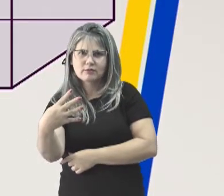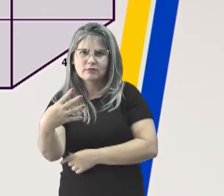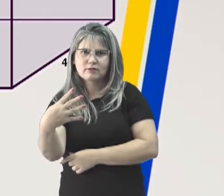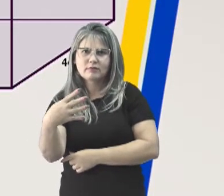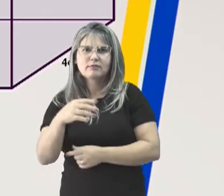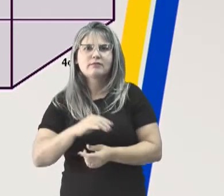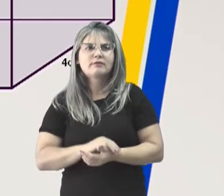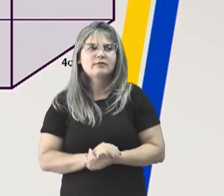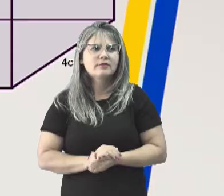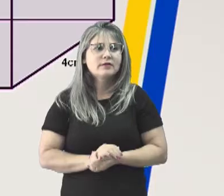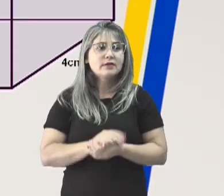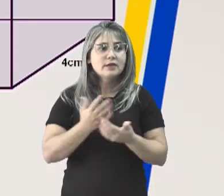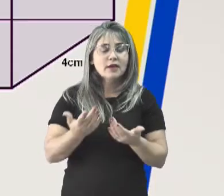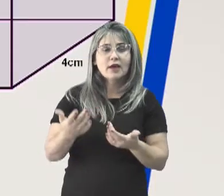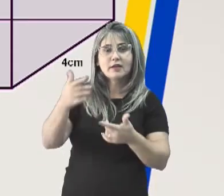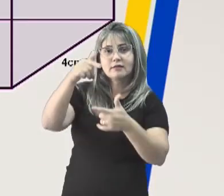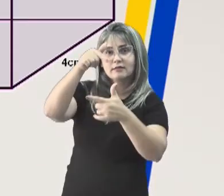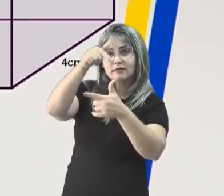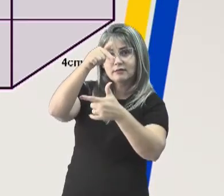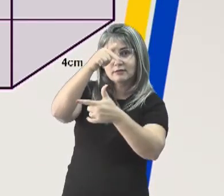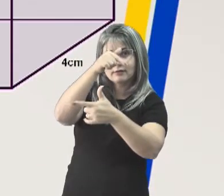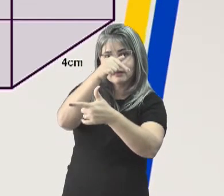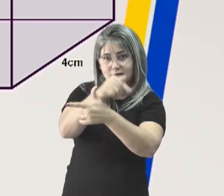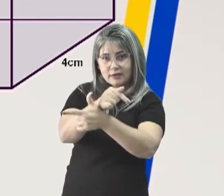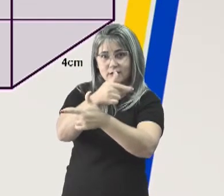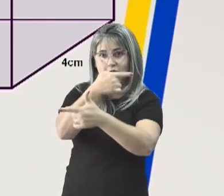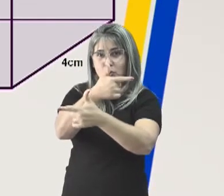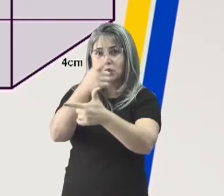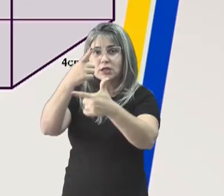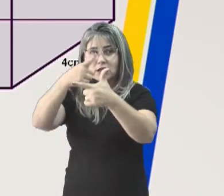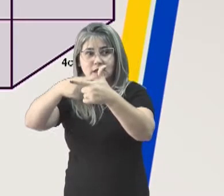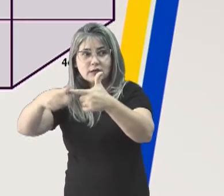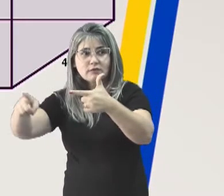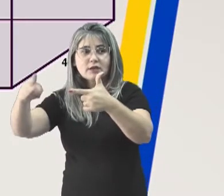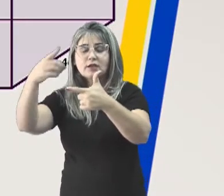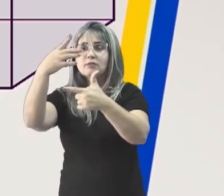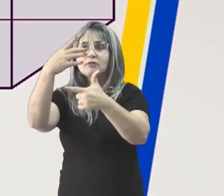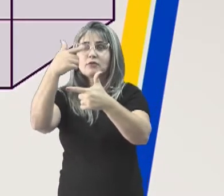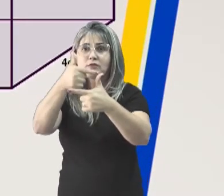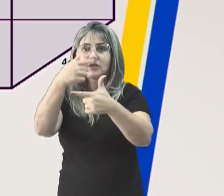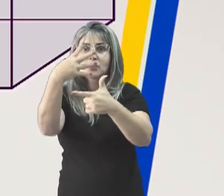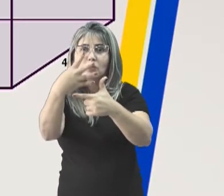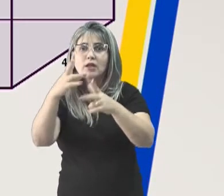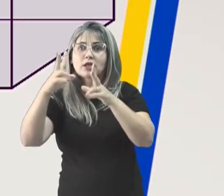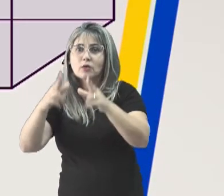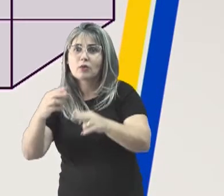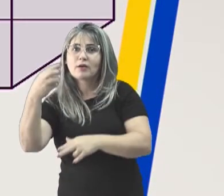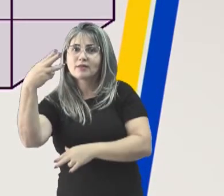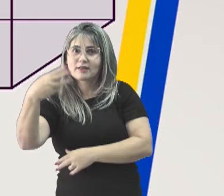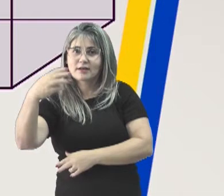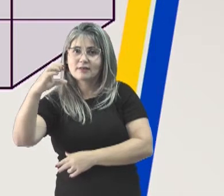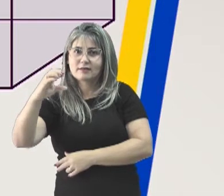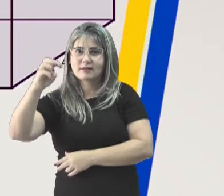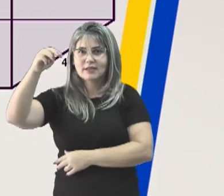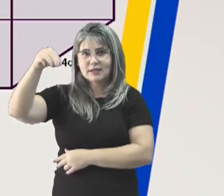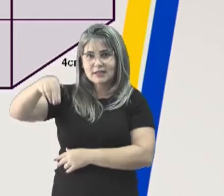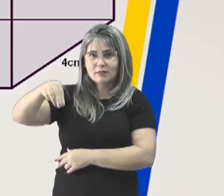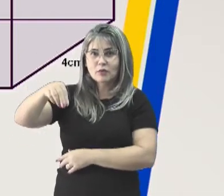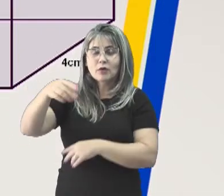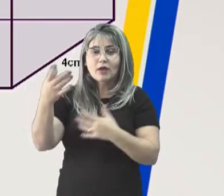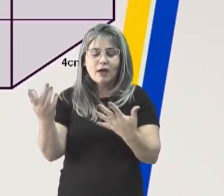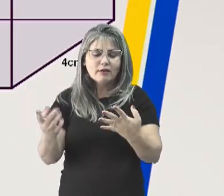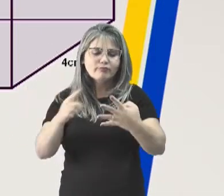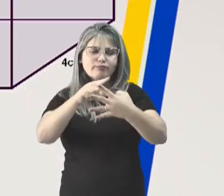24. E 72 dividido por 24 dá igual a 3. 3 centímetros é a altura do